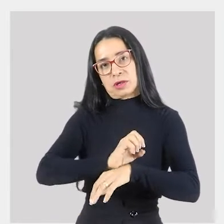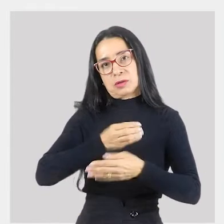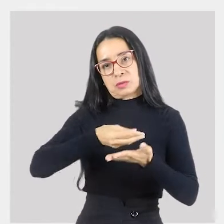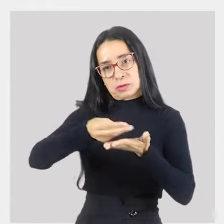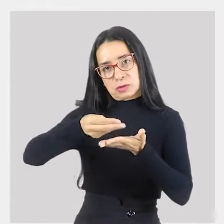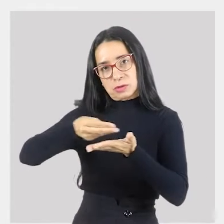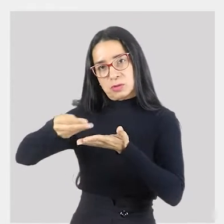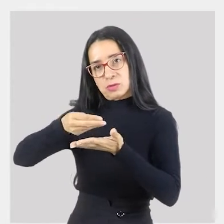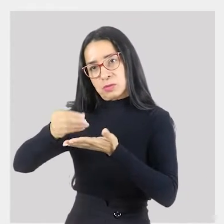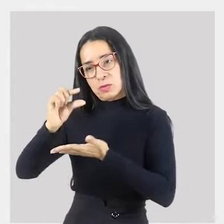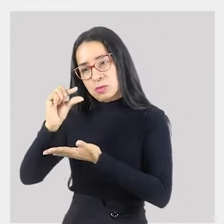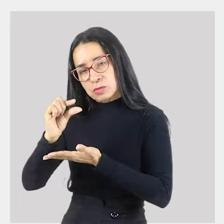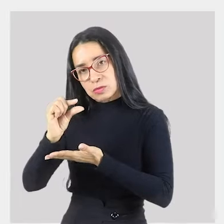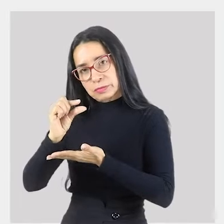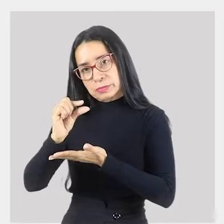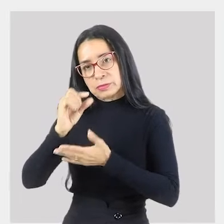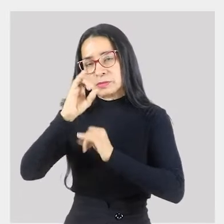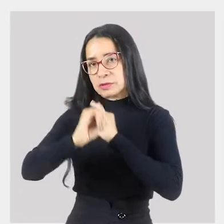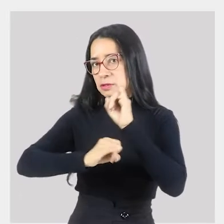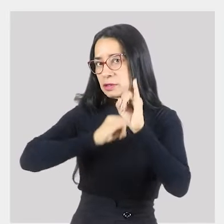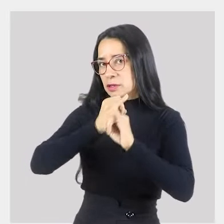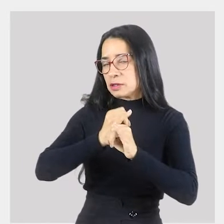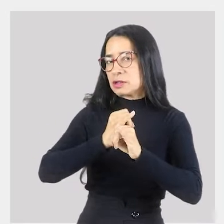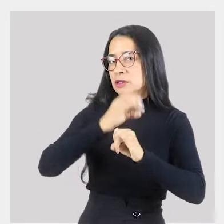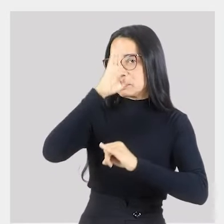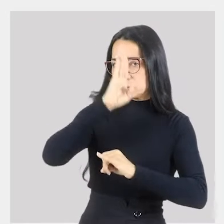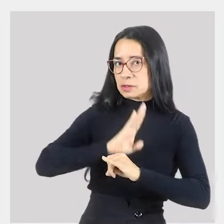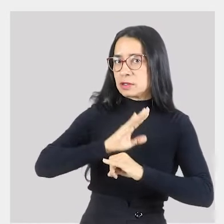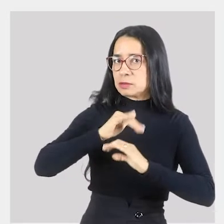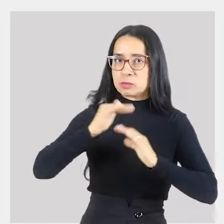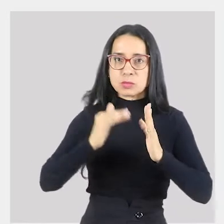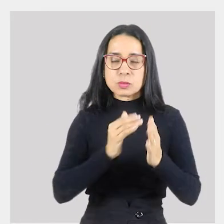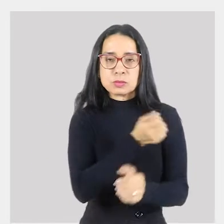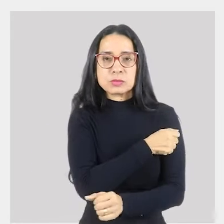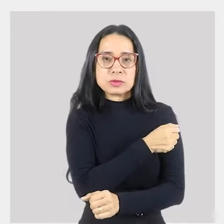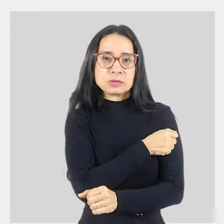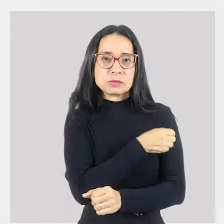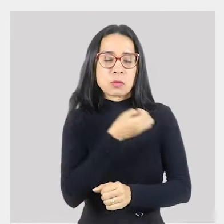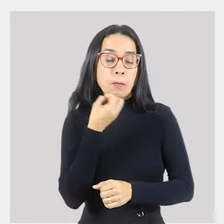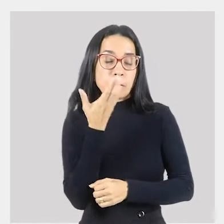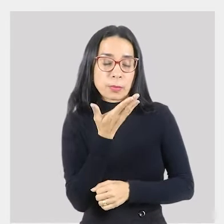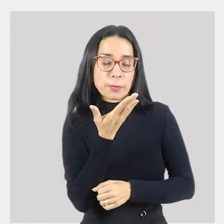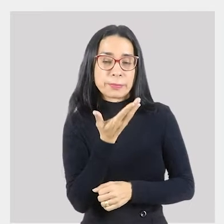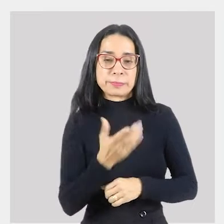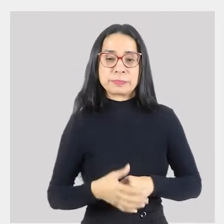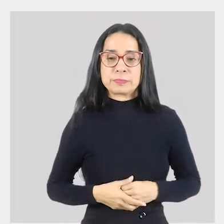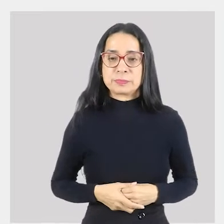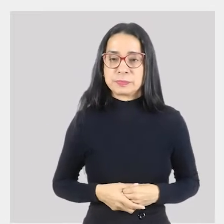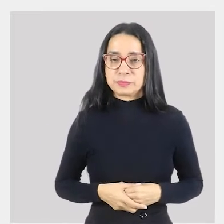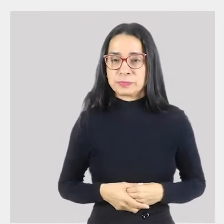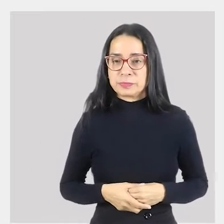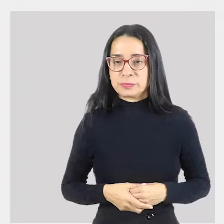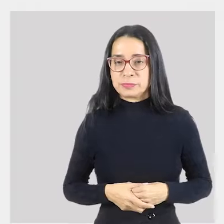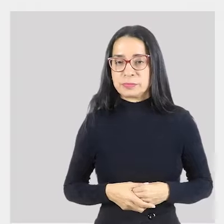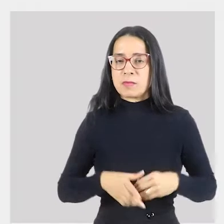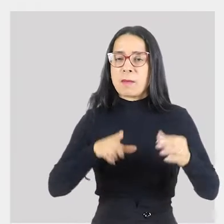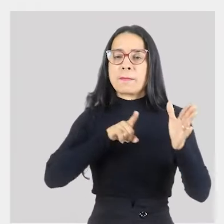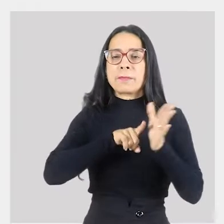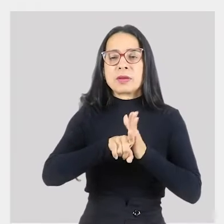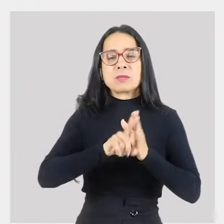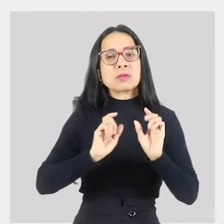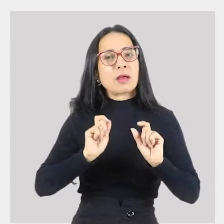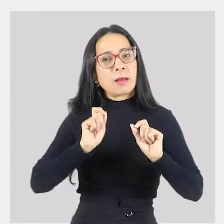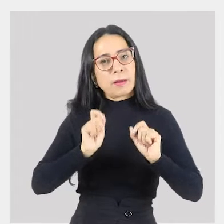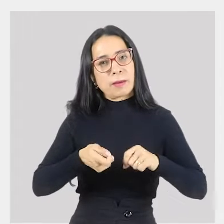a chip, né, com internet para todos os nossos estudantes. Foi sensacional. E caso tenha celulares e dados, pergunta-se, É